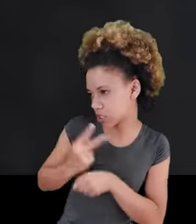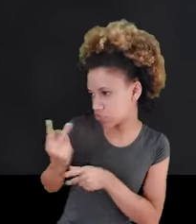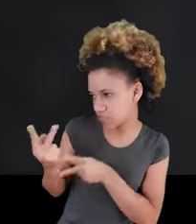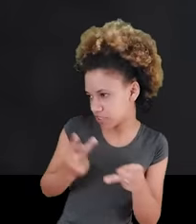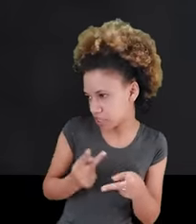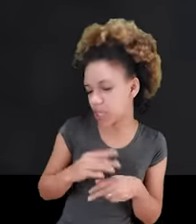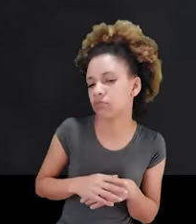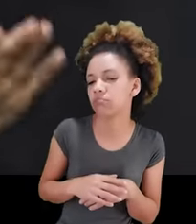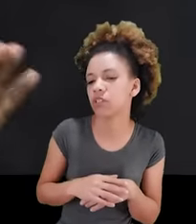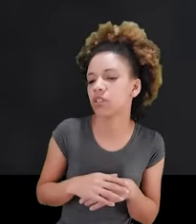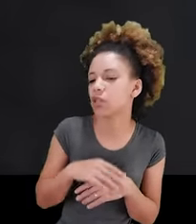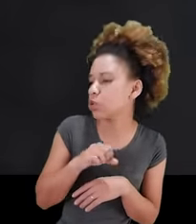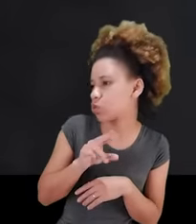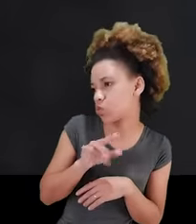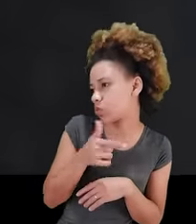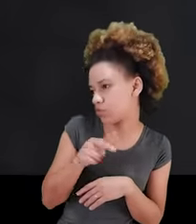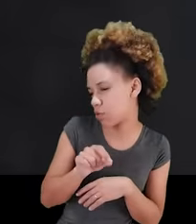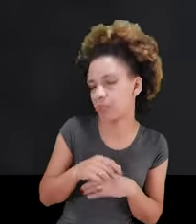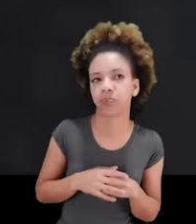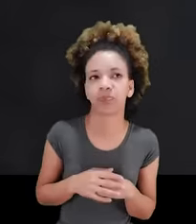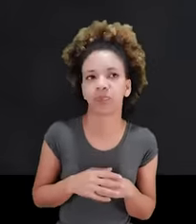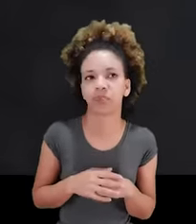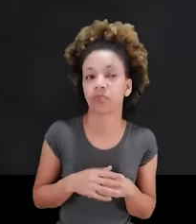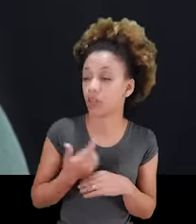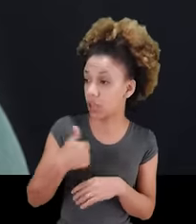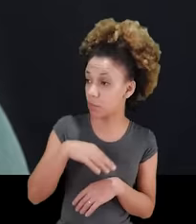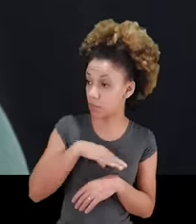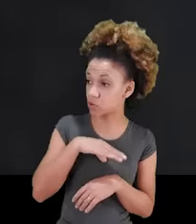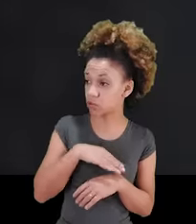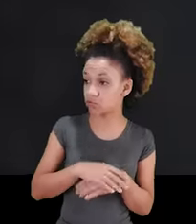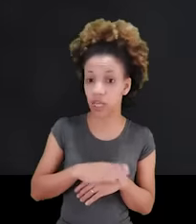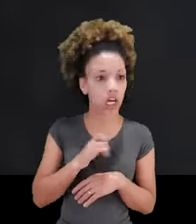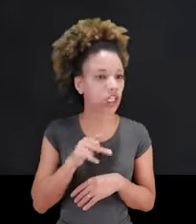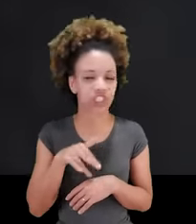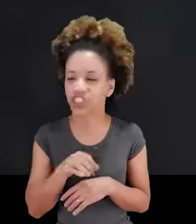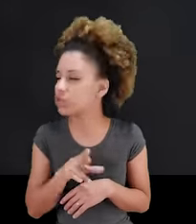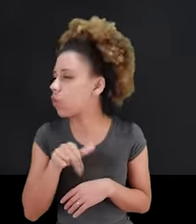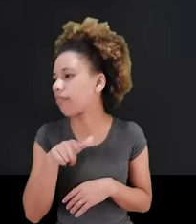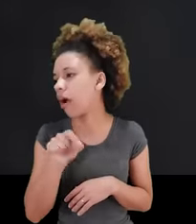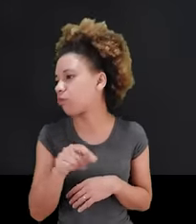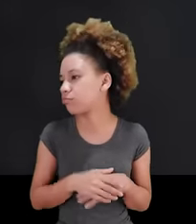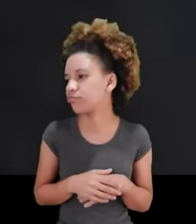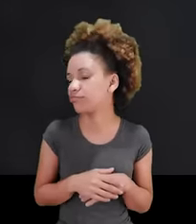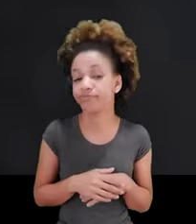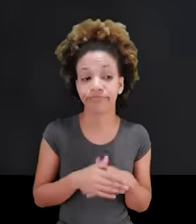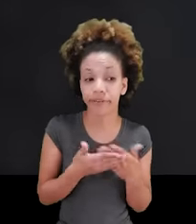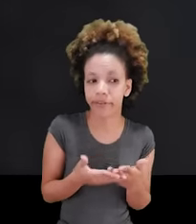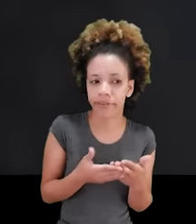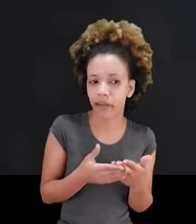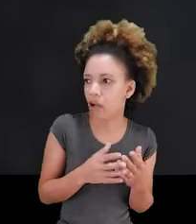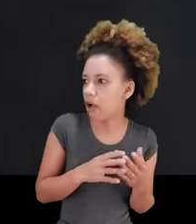Sudão, um dos países menos visitados do mundo. Digo que sou português. Cristiano Ronaldo. E há logo ali qualquer